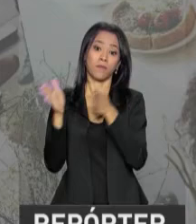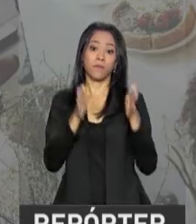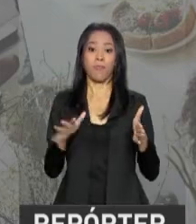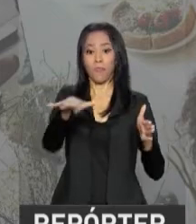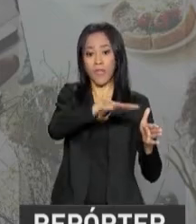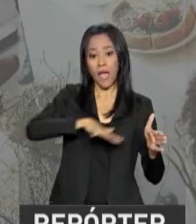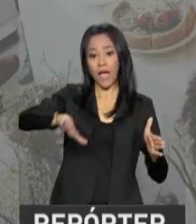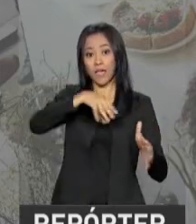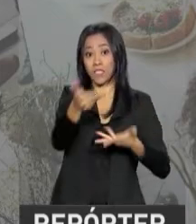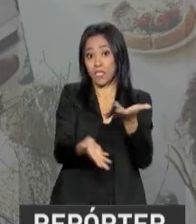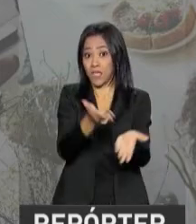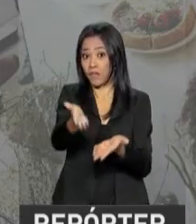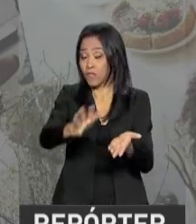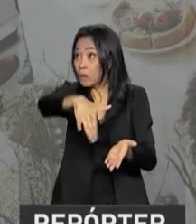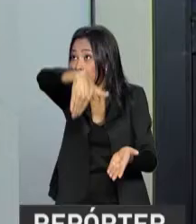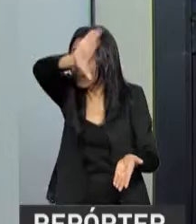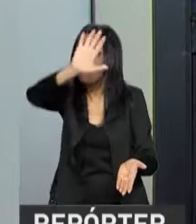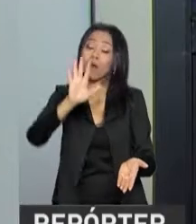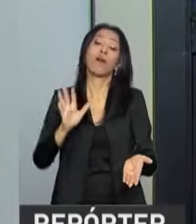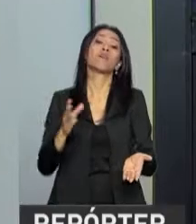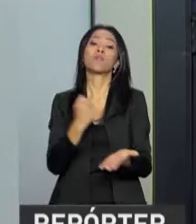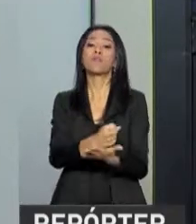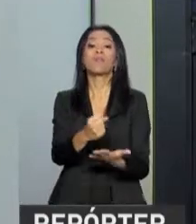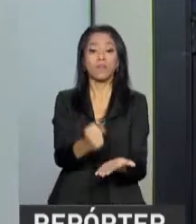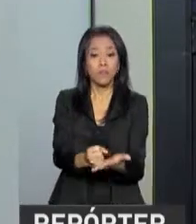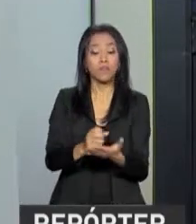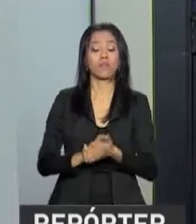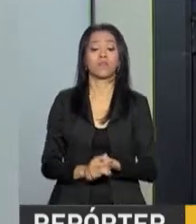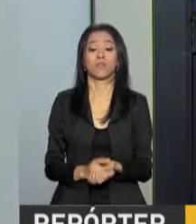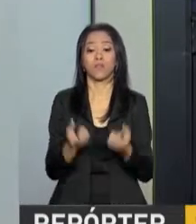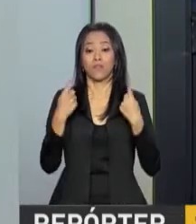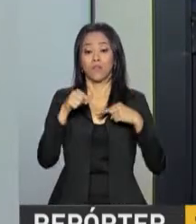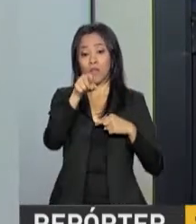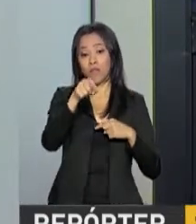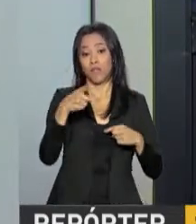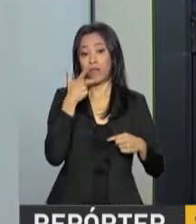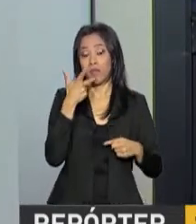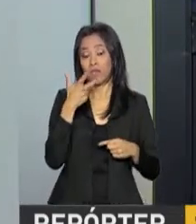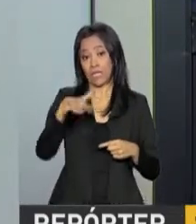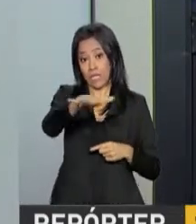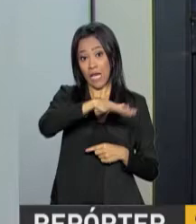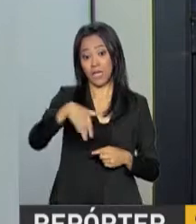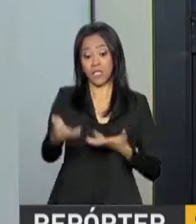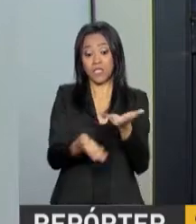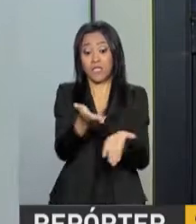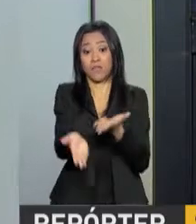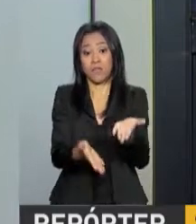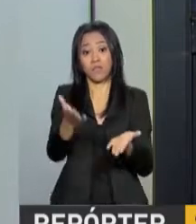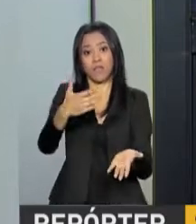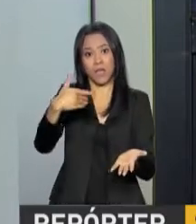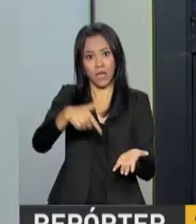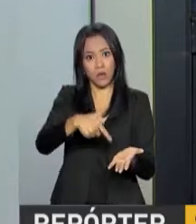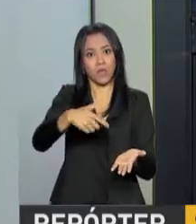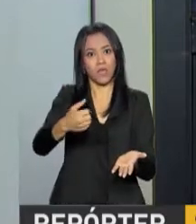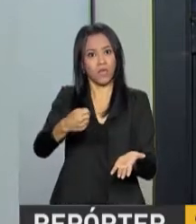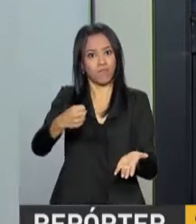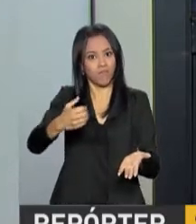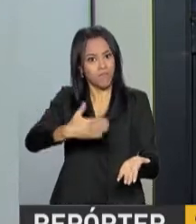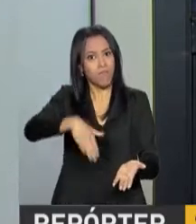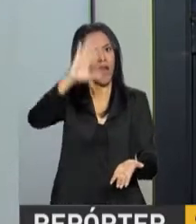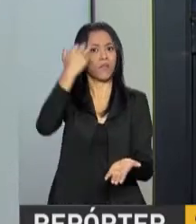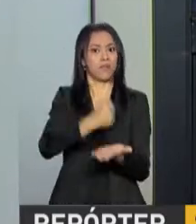serviços é o que mais se destaca o setor de serviços ele é um grande alavancador desses